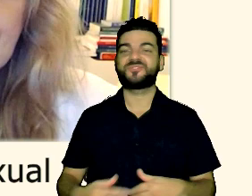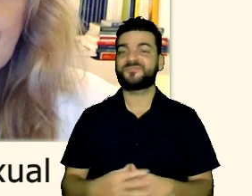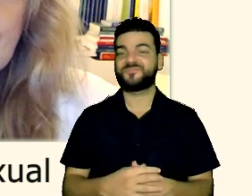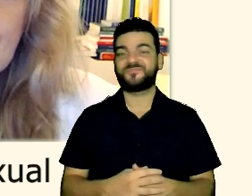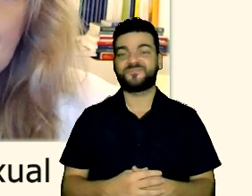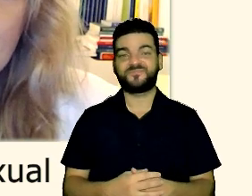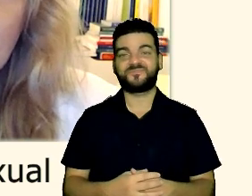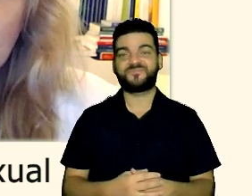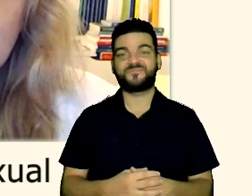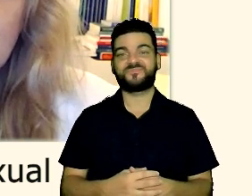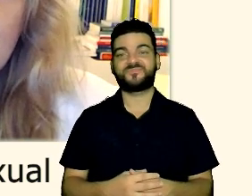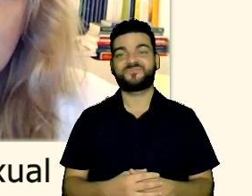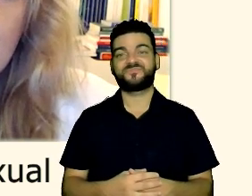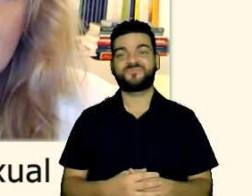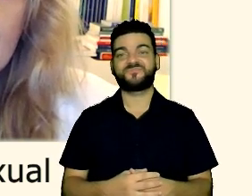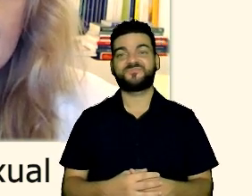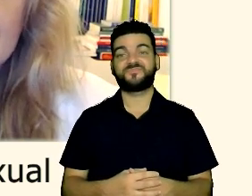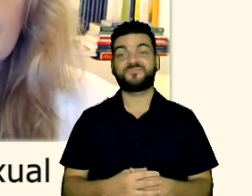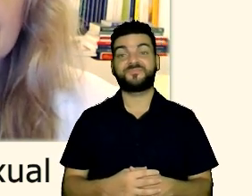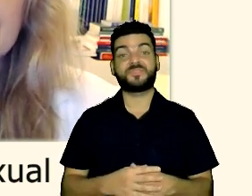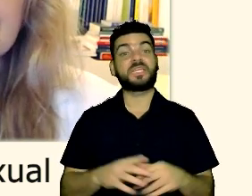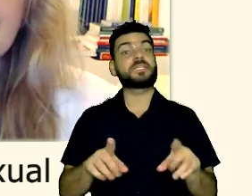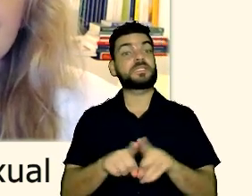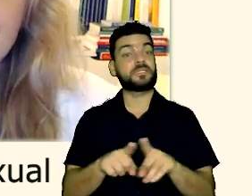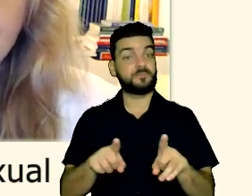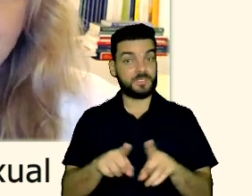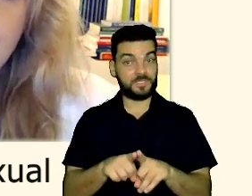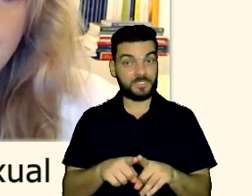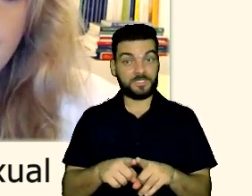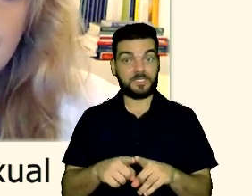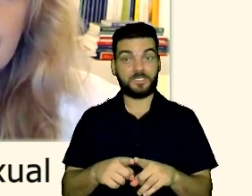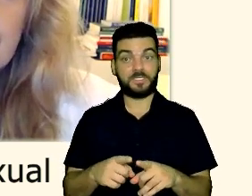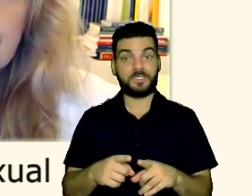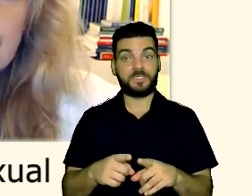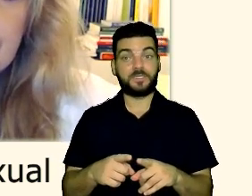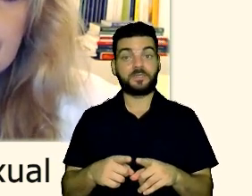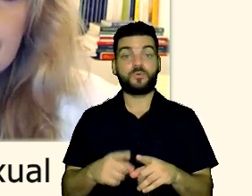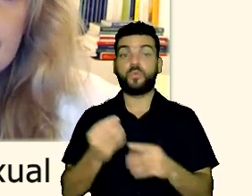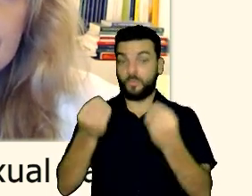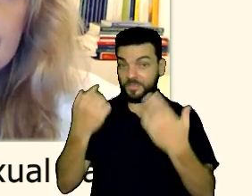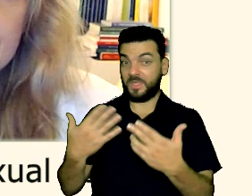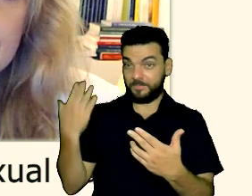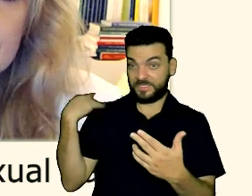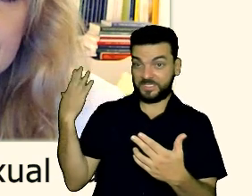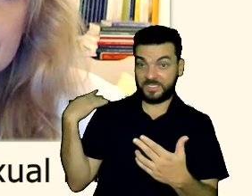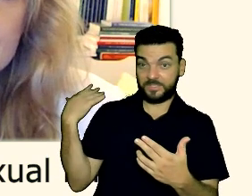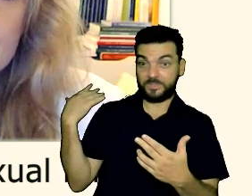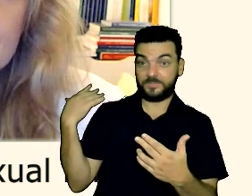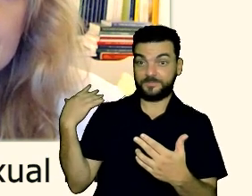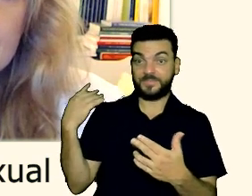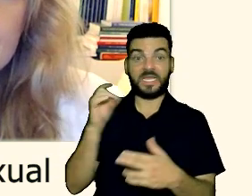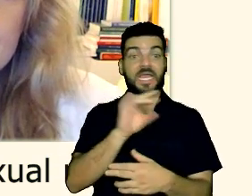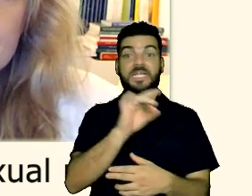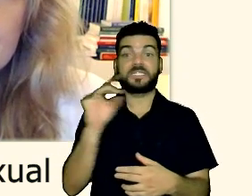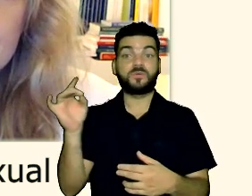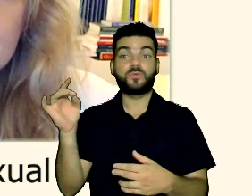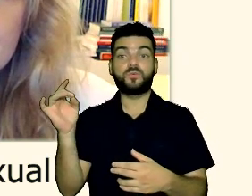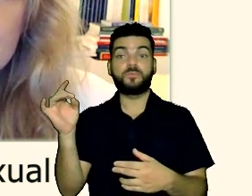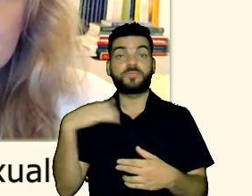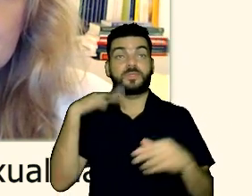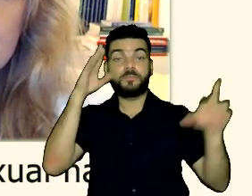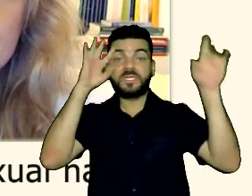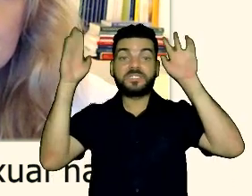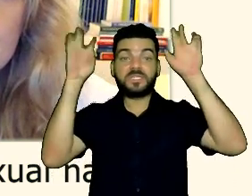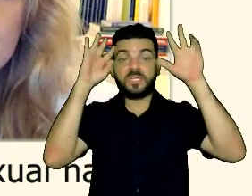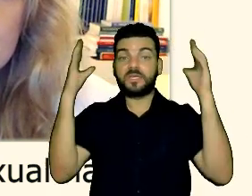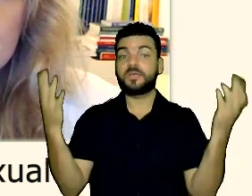só existe no âmbito privado, mas isso existe nas relações também no funcionalismo público.